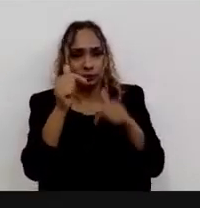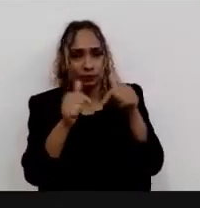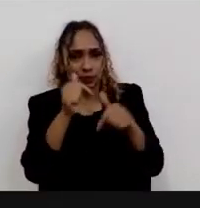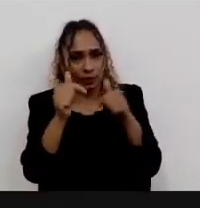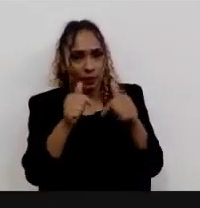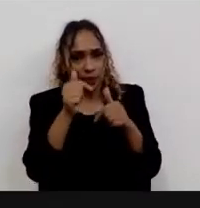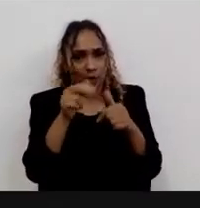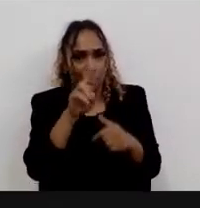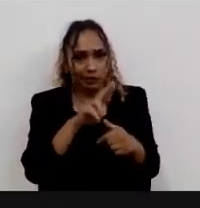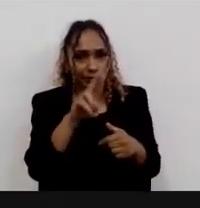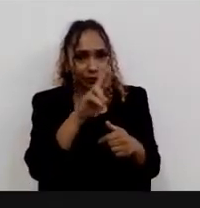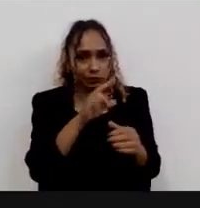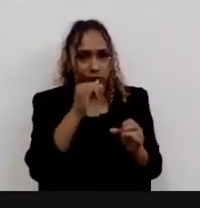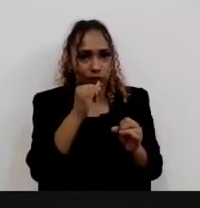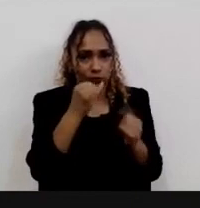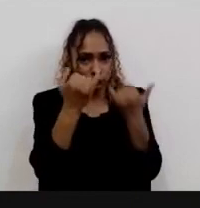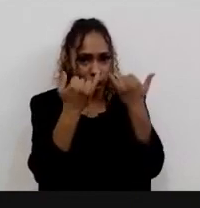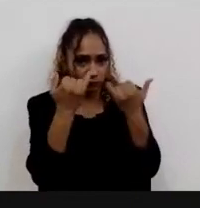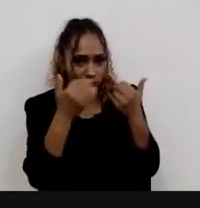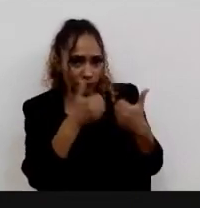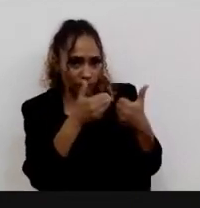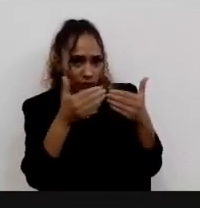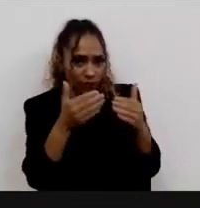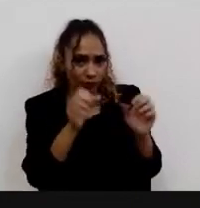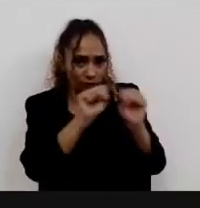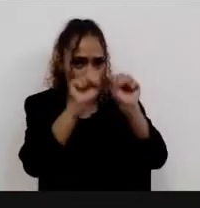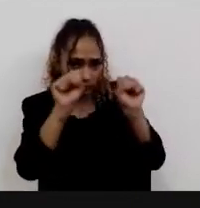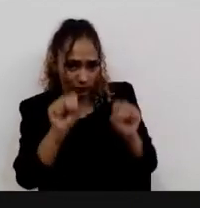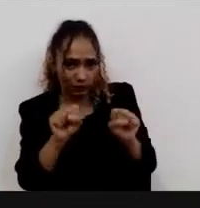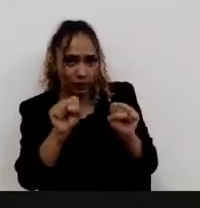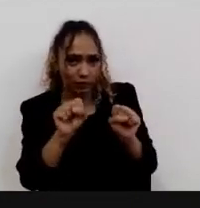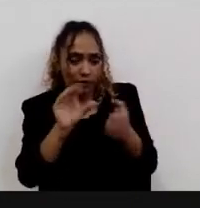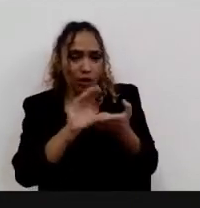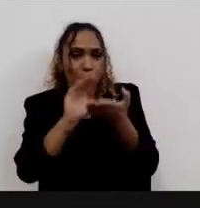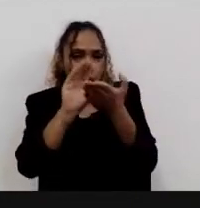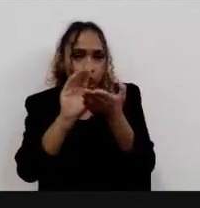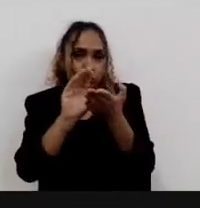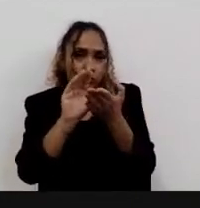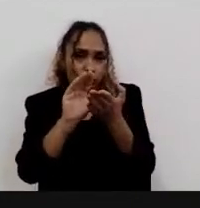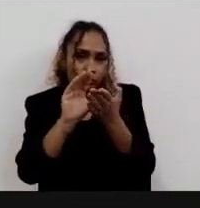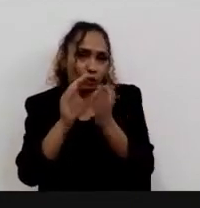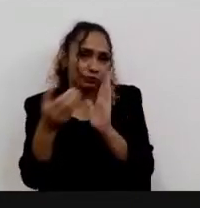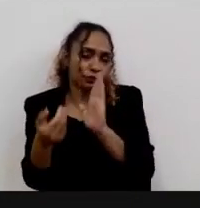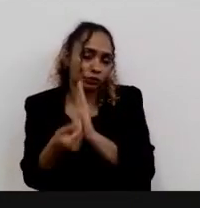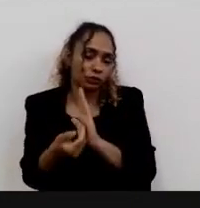trabalho Reuso de dados abertos da Câmara em sistemas e repositórios da instituição.